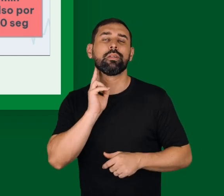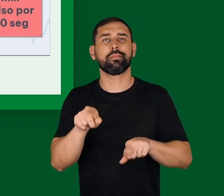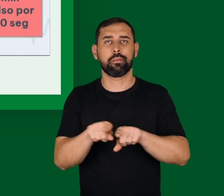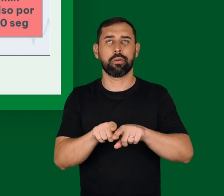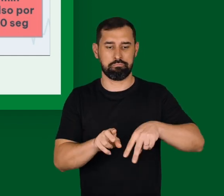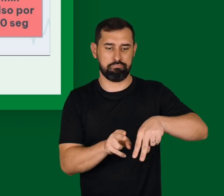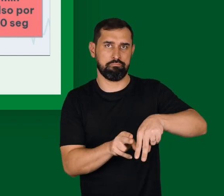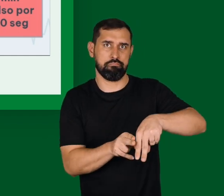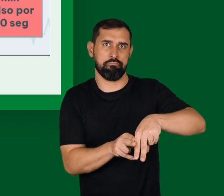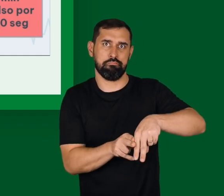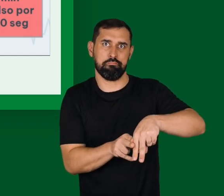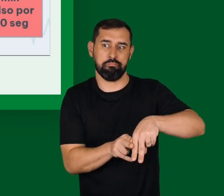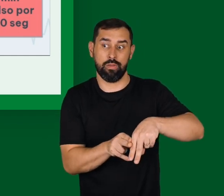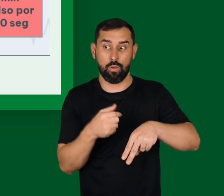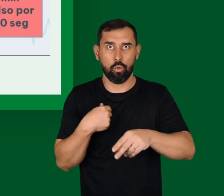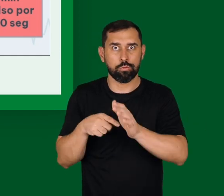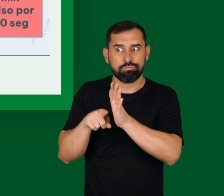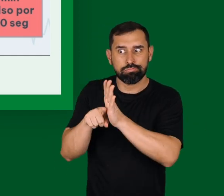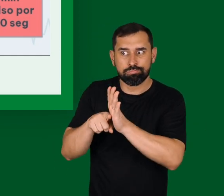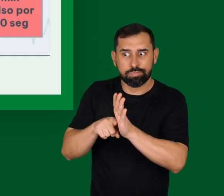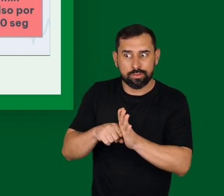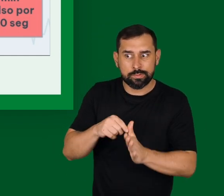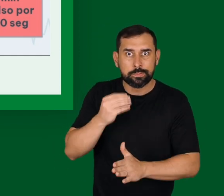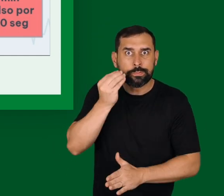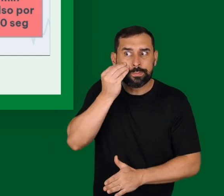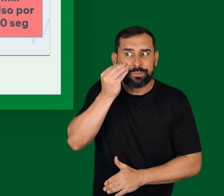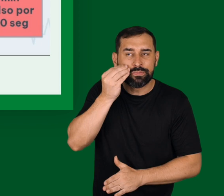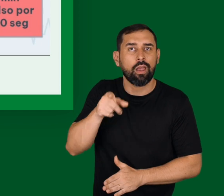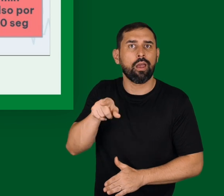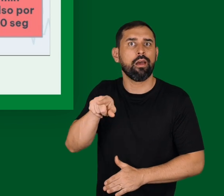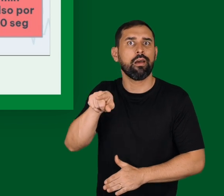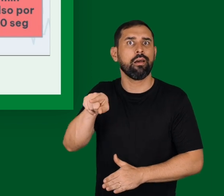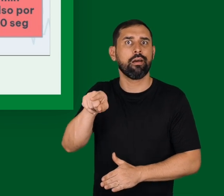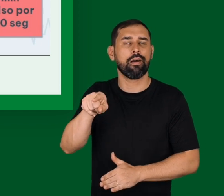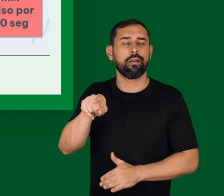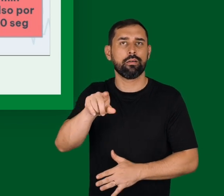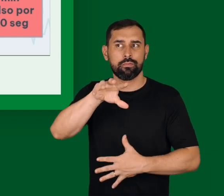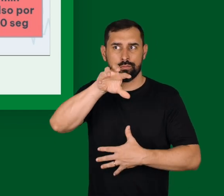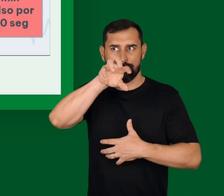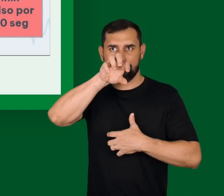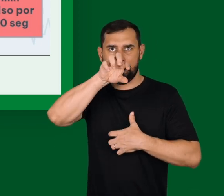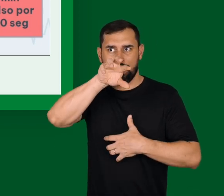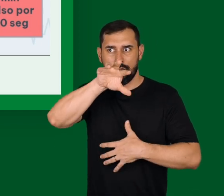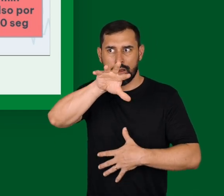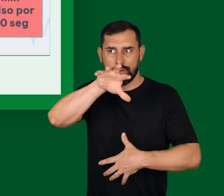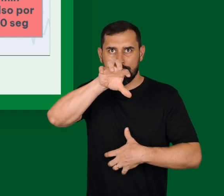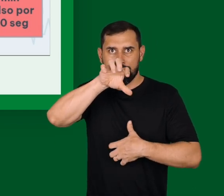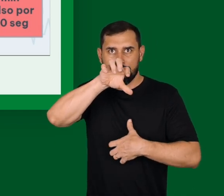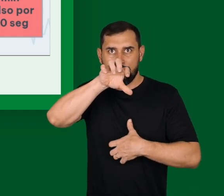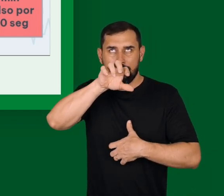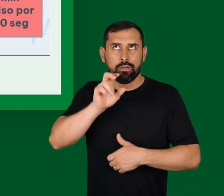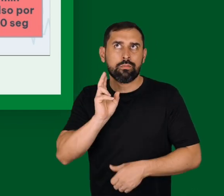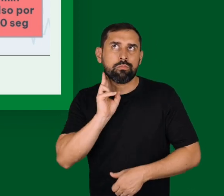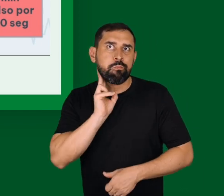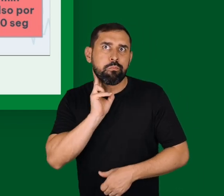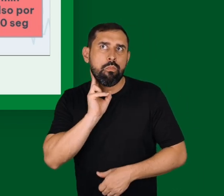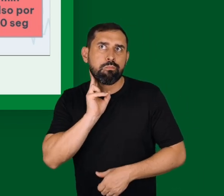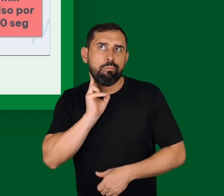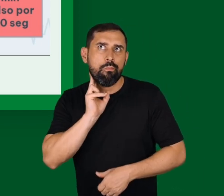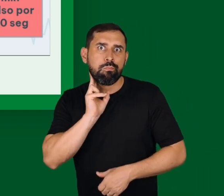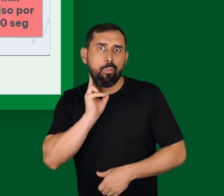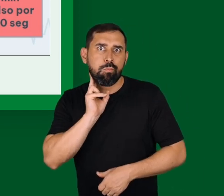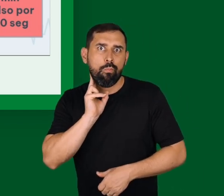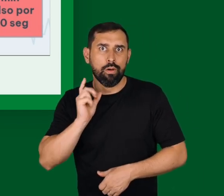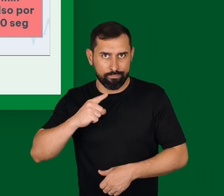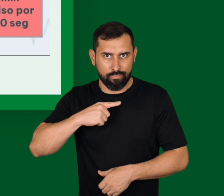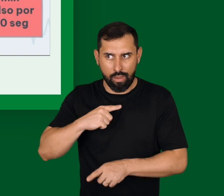centrais, carotídeo e femoral. Checar se a criança apresenta, se ela está apresentando, respirando